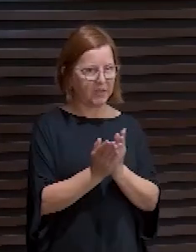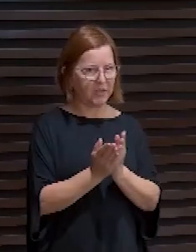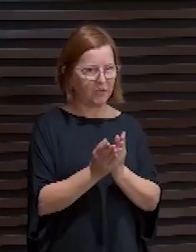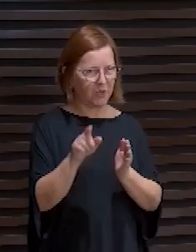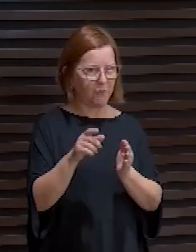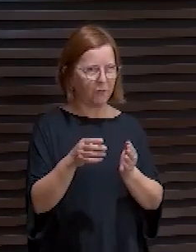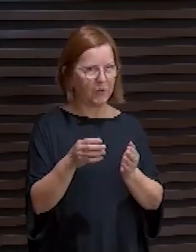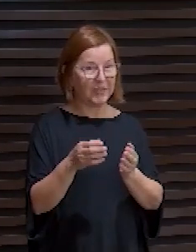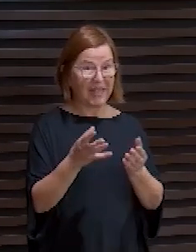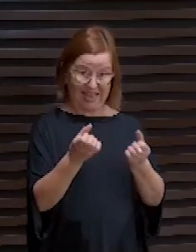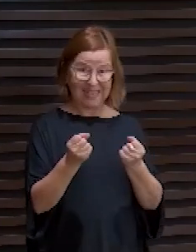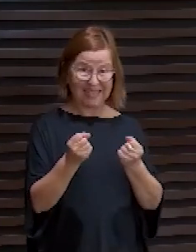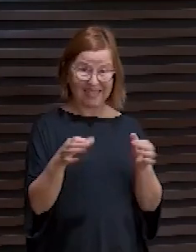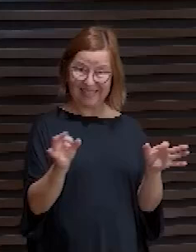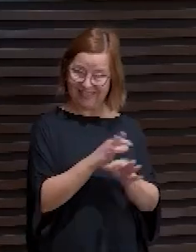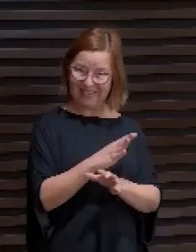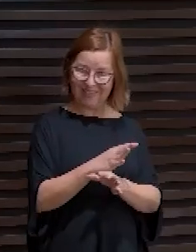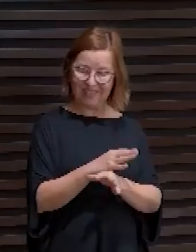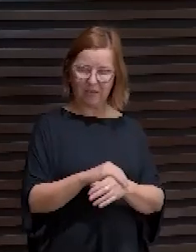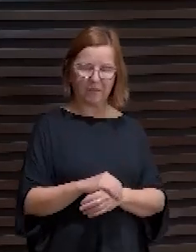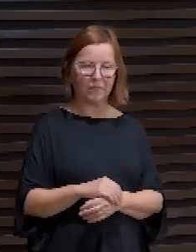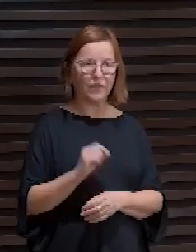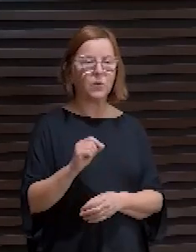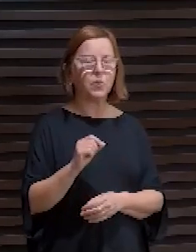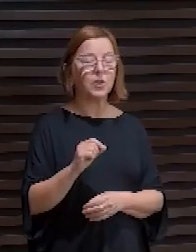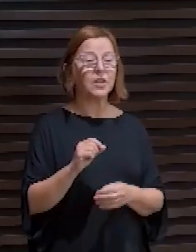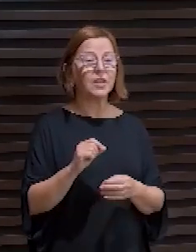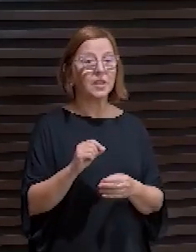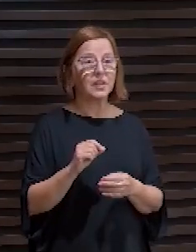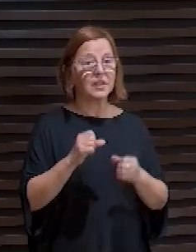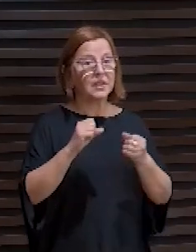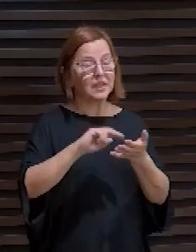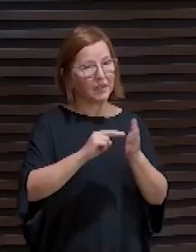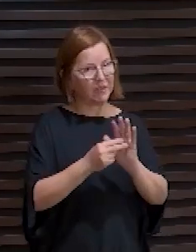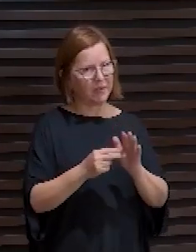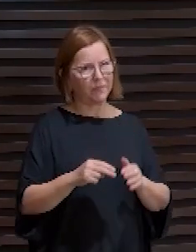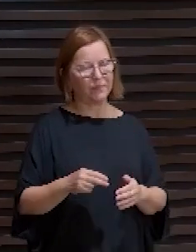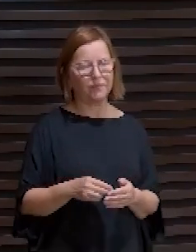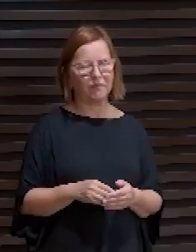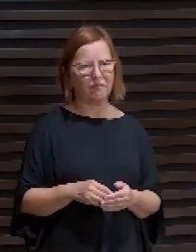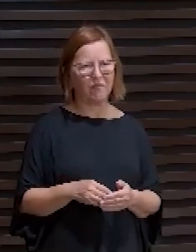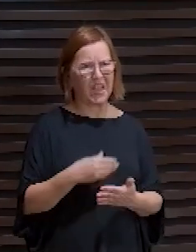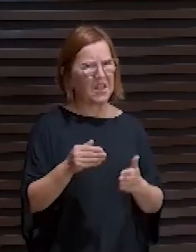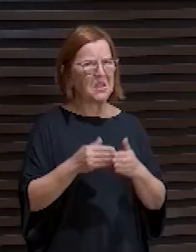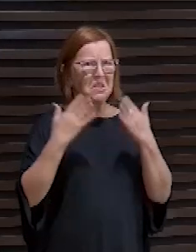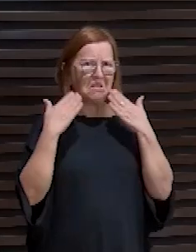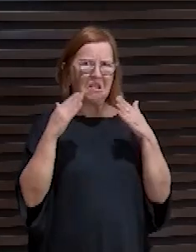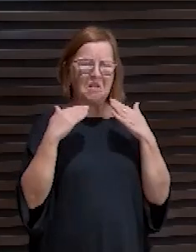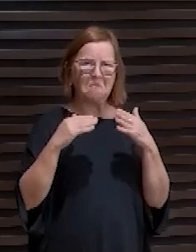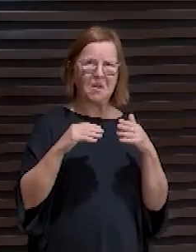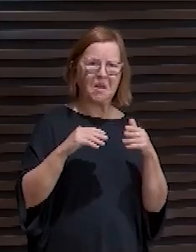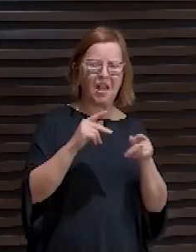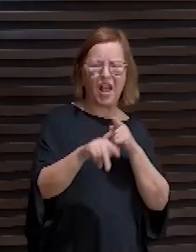aceito? O que eu quero dizer com isso? É tudo normal? As pessoas com que você frequenta